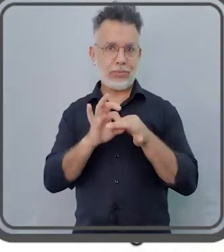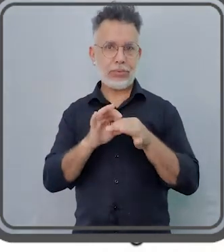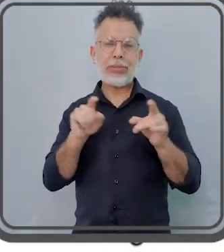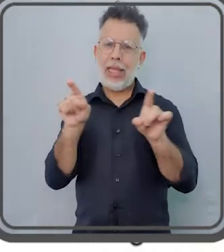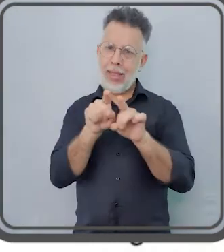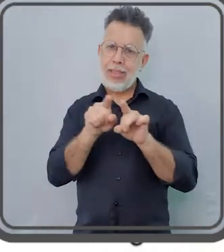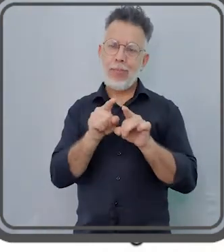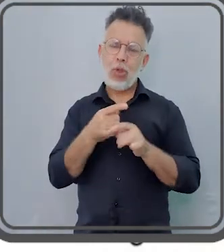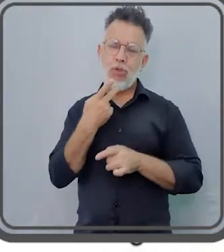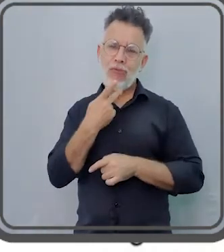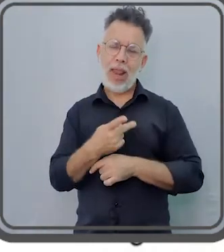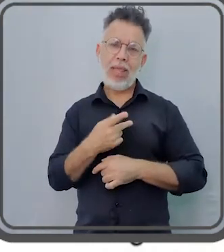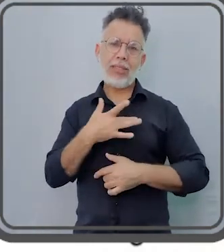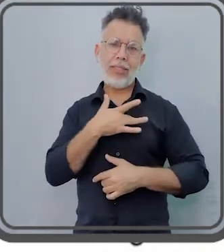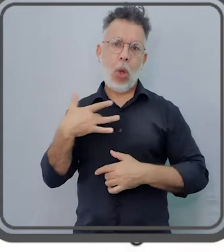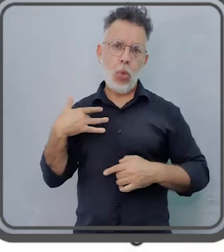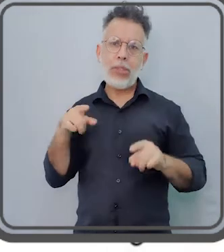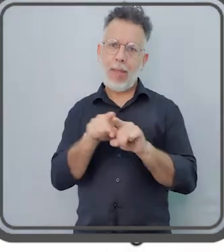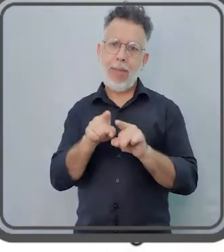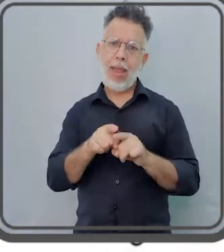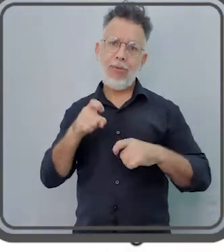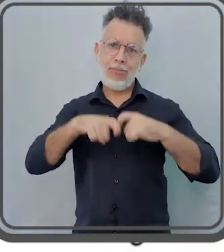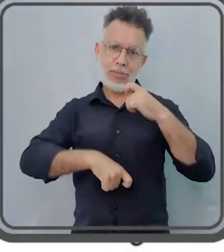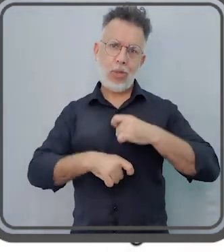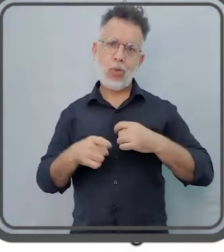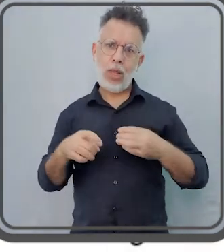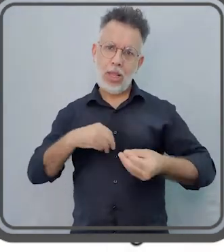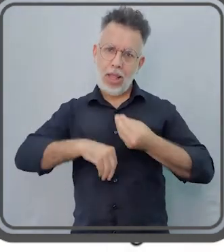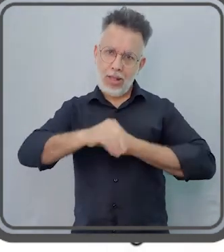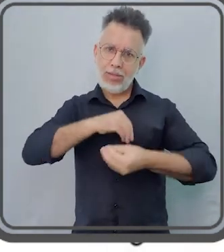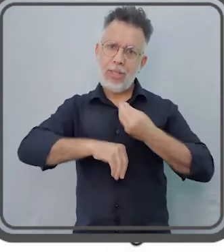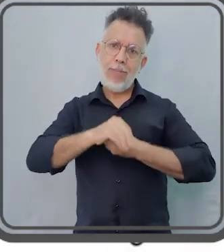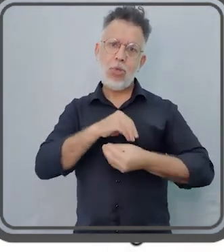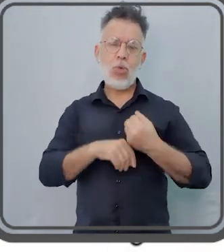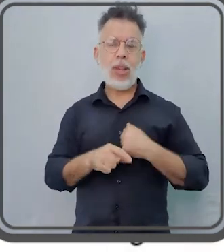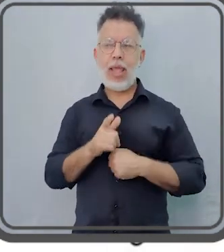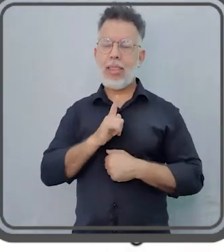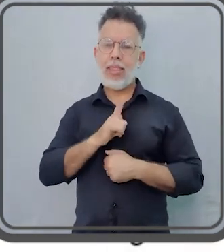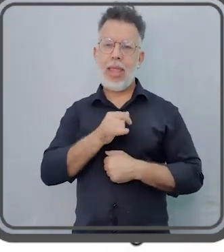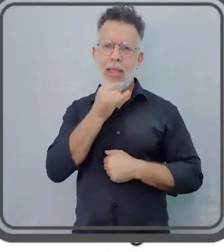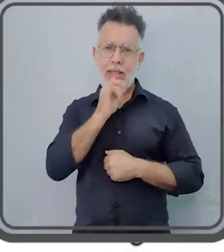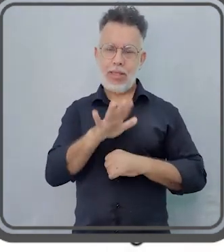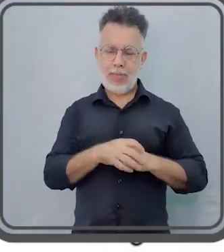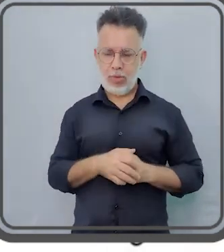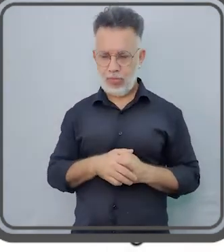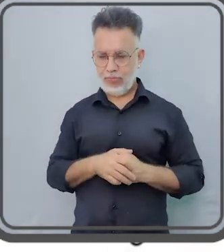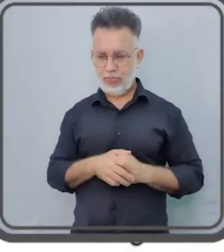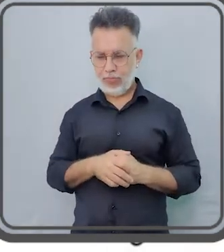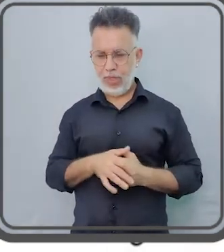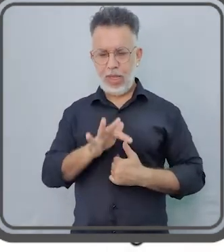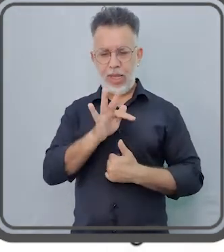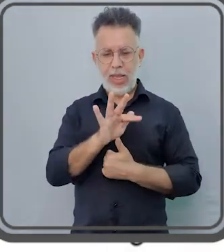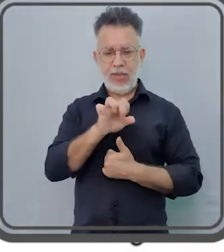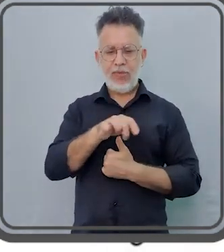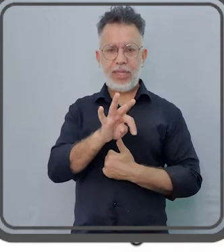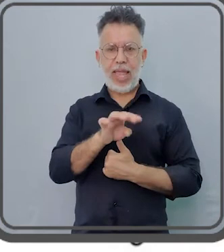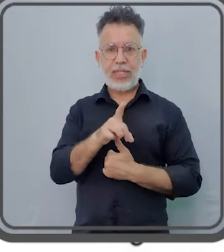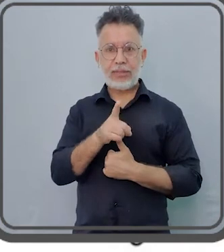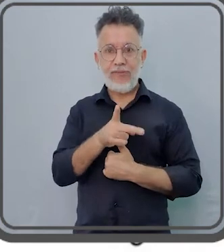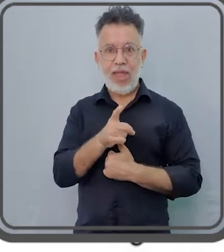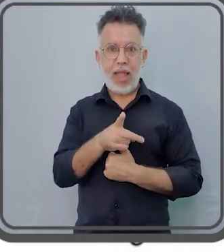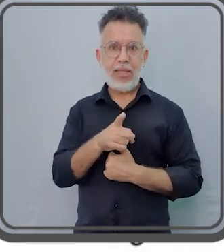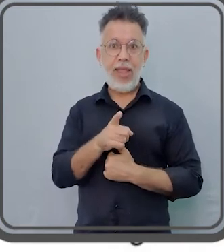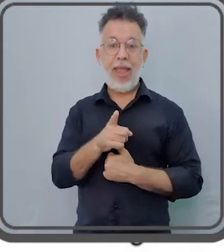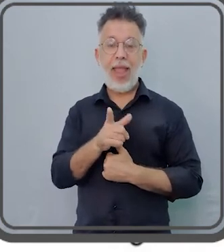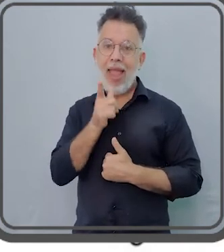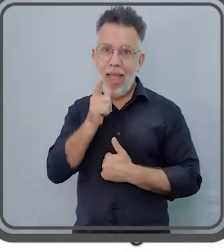aí uma coisa, às vezes, se mistura na outra. A gente tem, por exemplo, fintechs que vendem vibradores, porque o